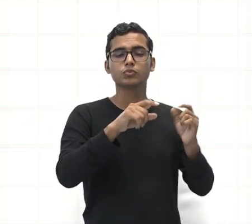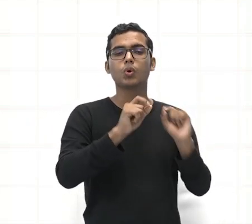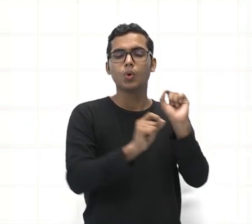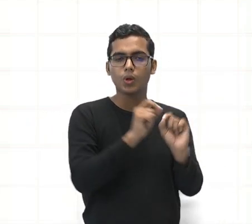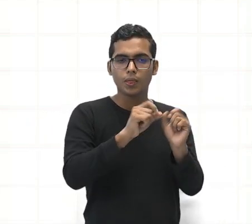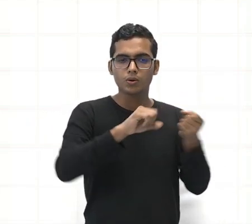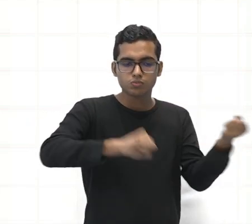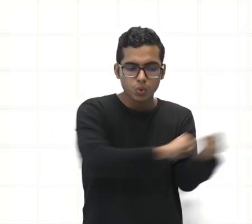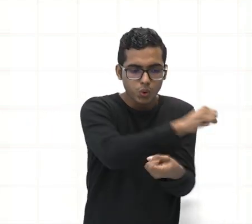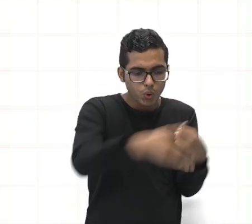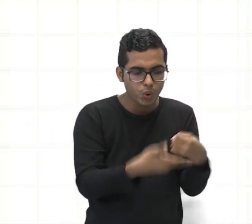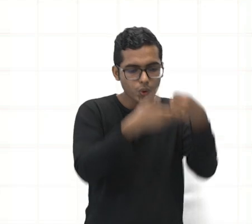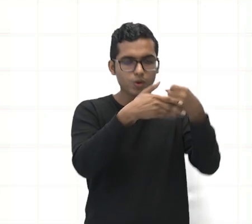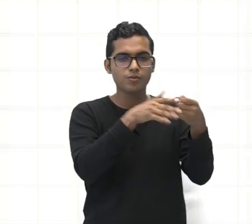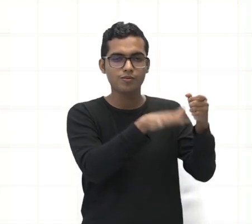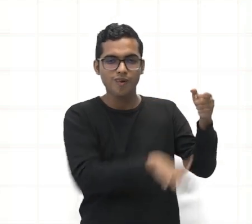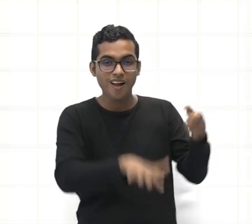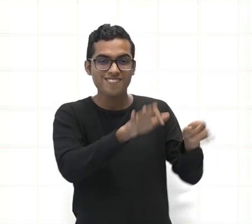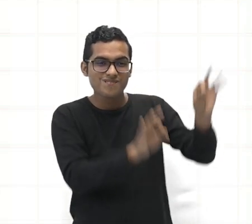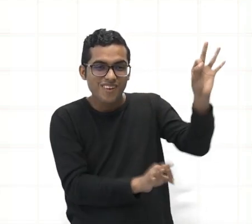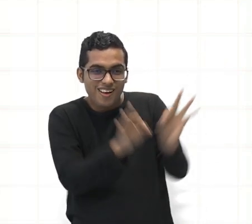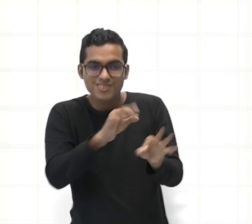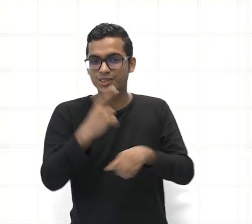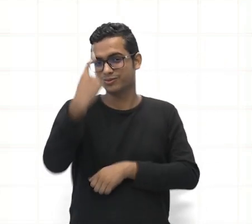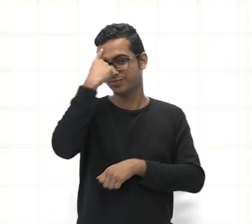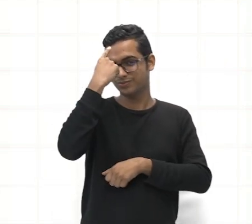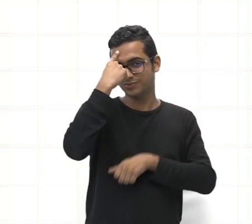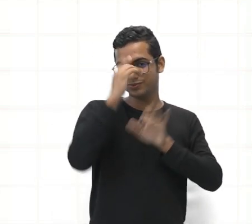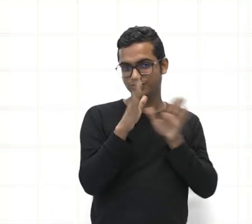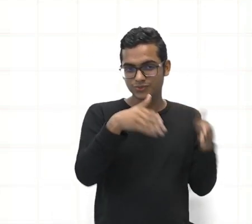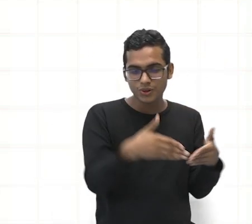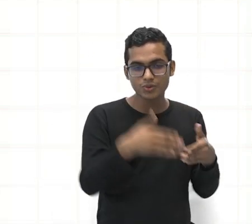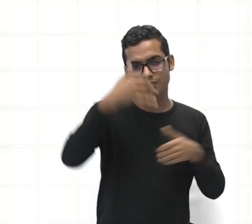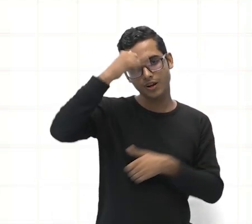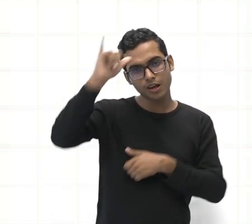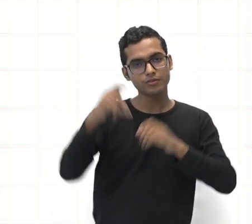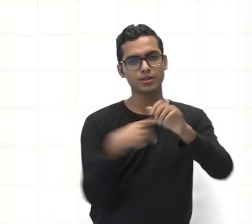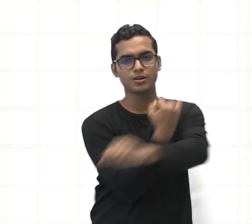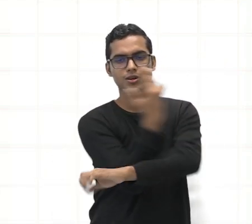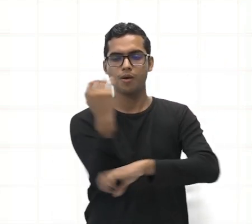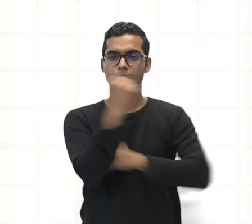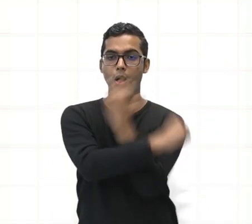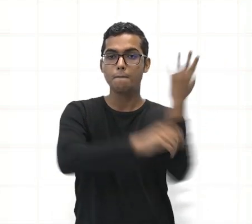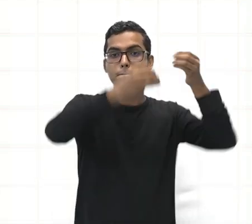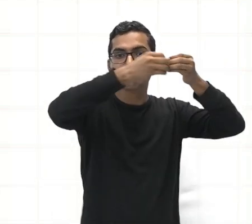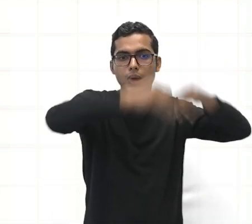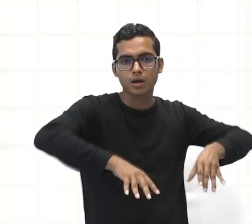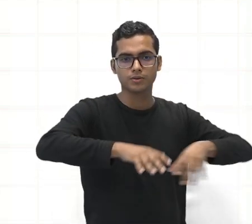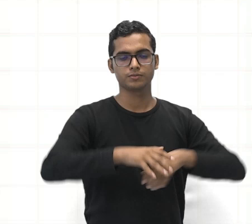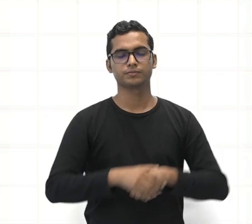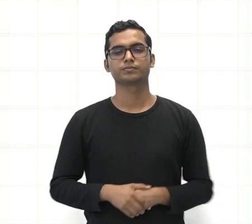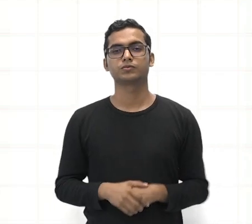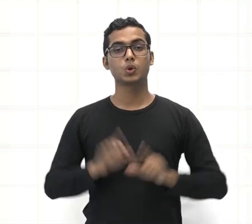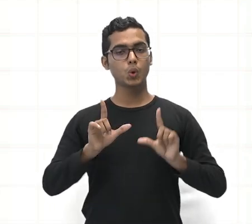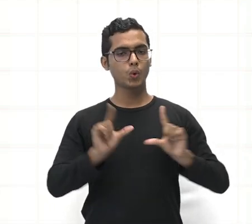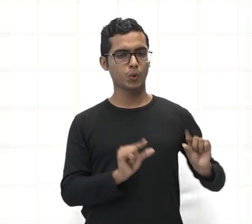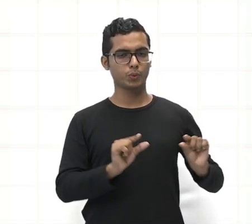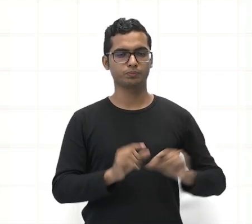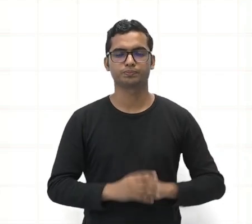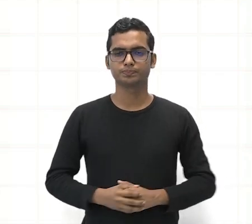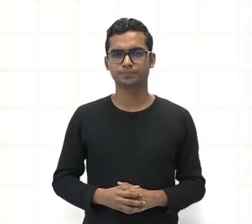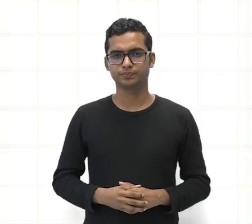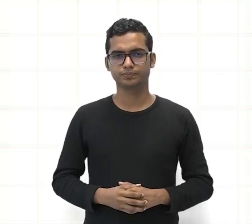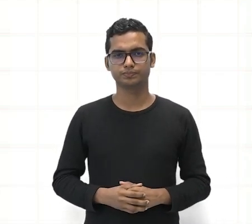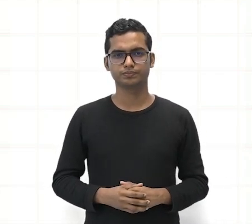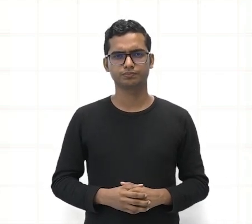foram planejadas, ou seja, elas foram pensadas desde a sua criação para que não houvesse tantos impactos